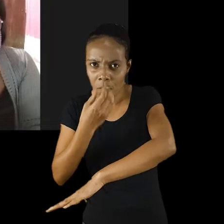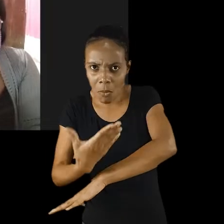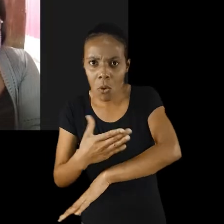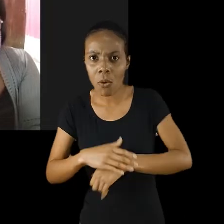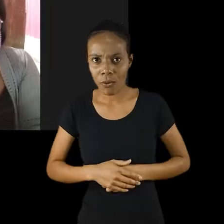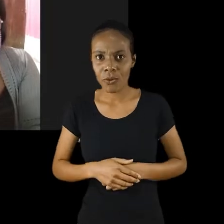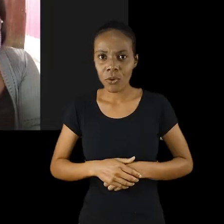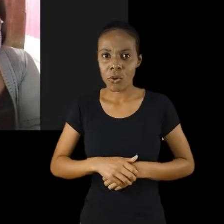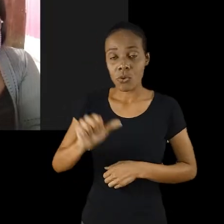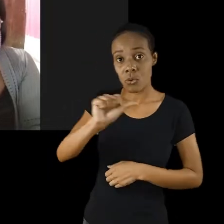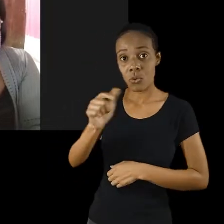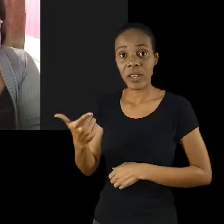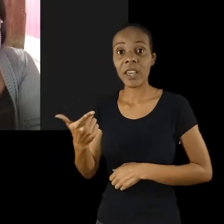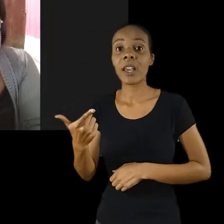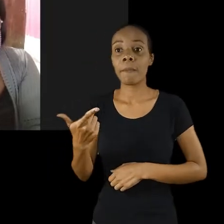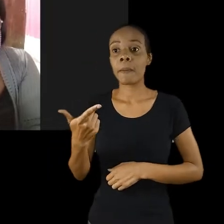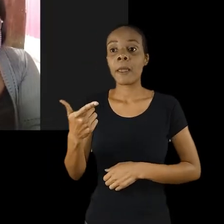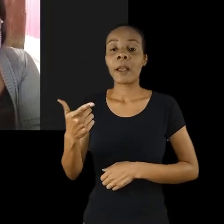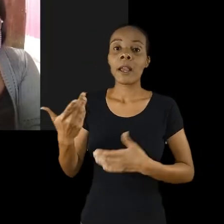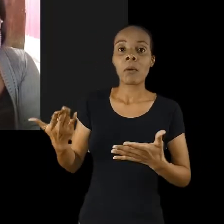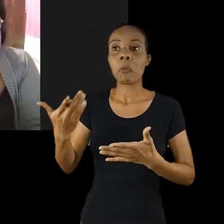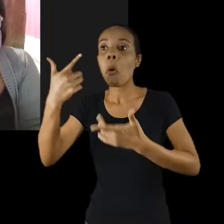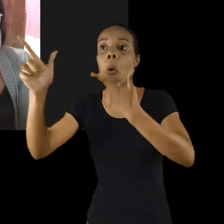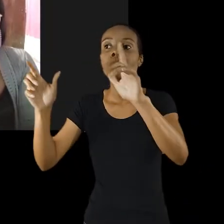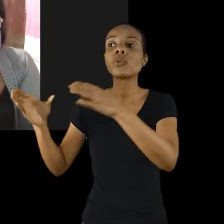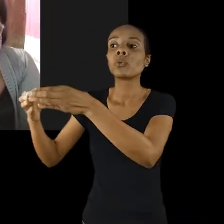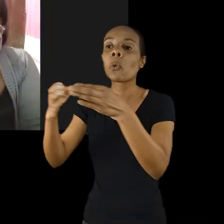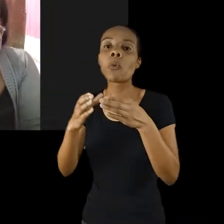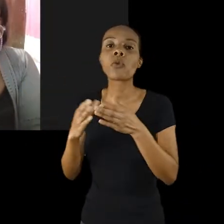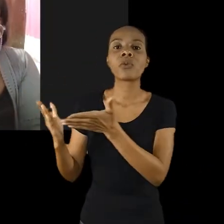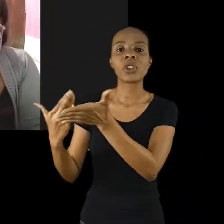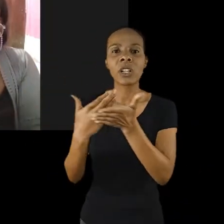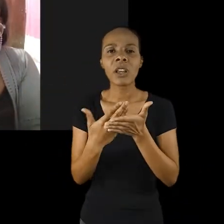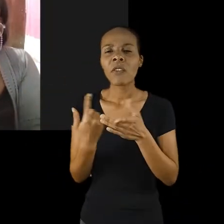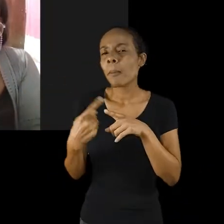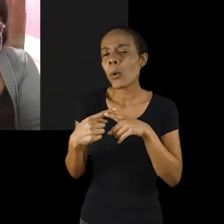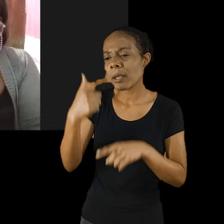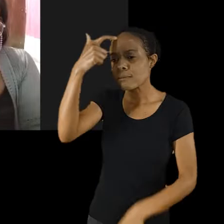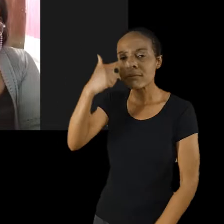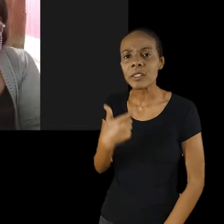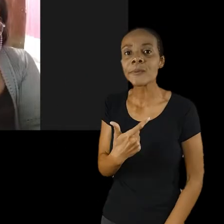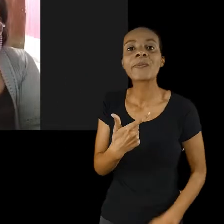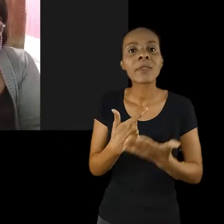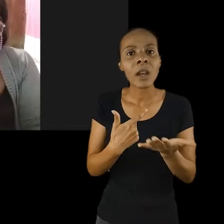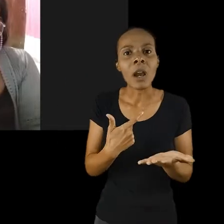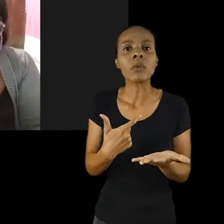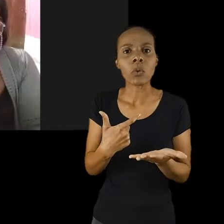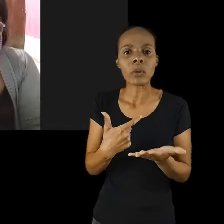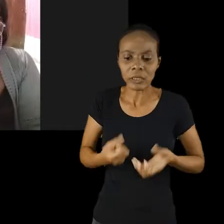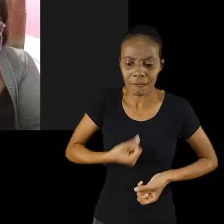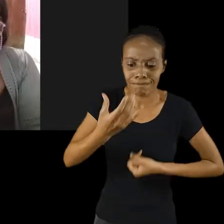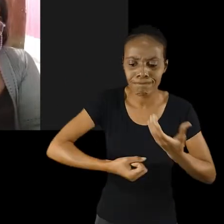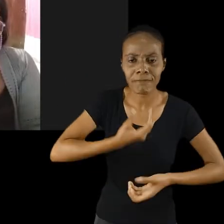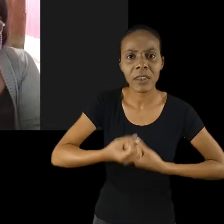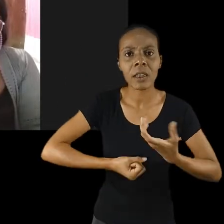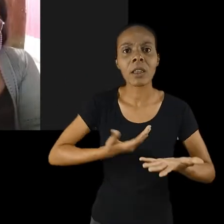como o Bichart disse, por outras editoras, né? E por que quando um poeta marginal da oralidade, que é a verdade, né?